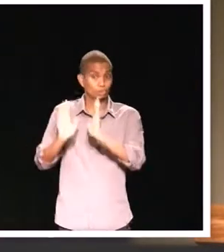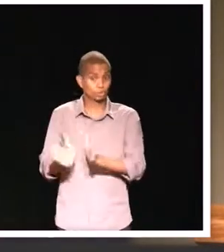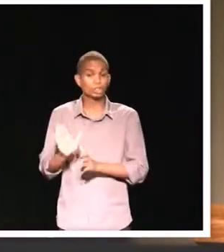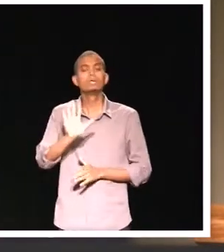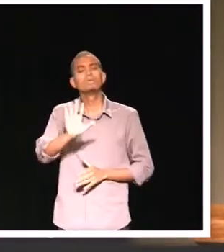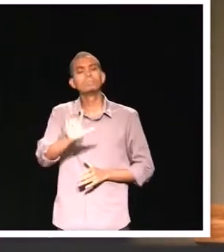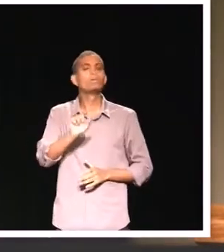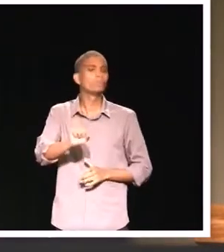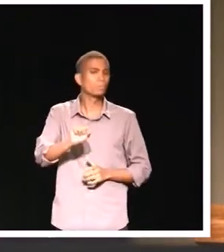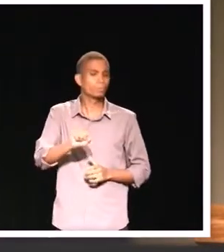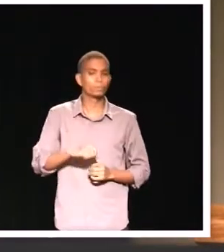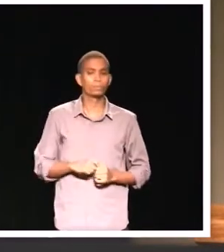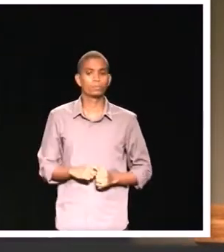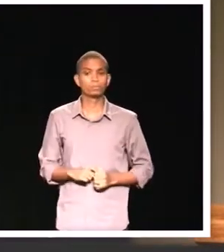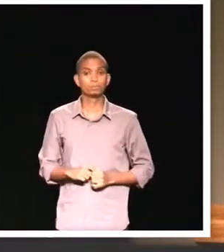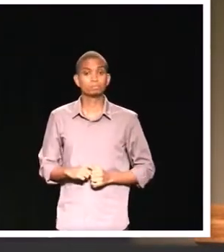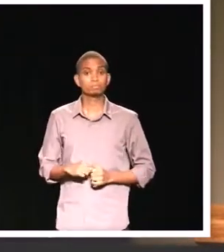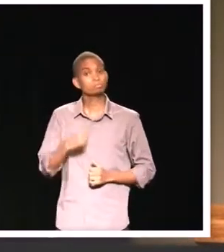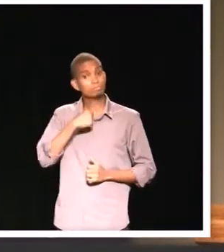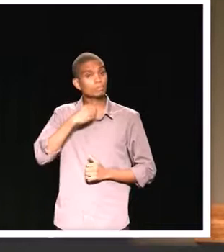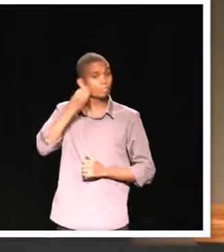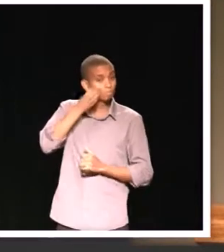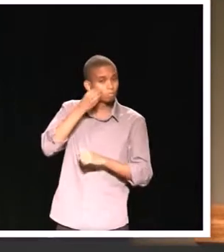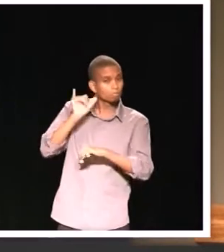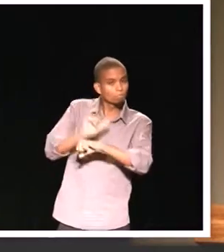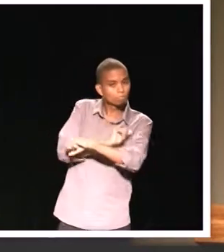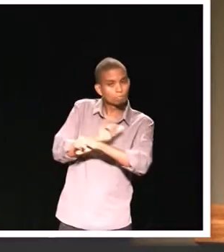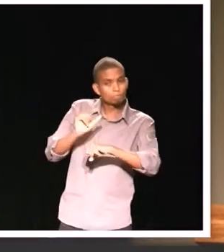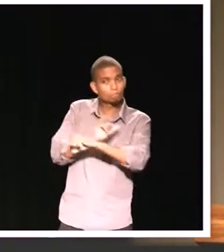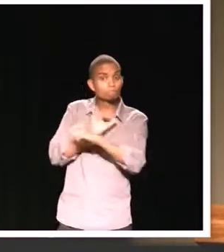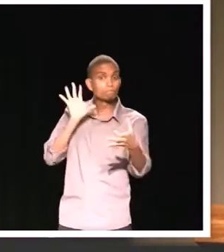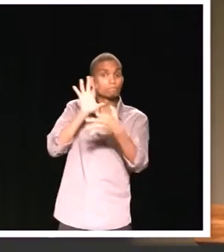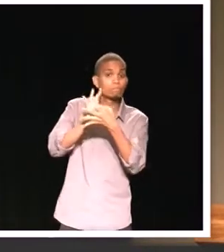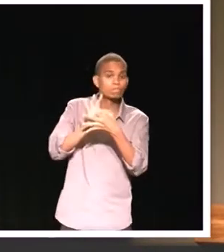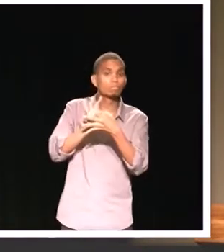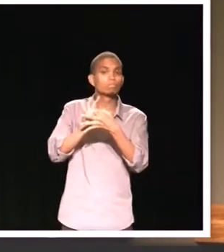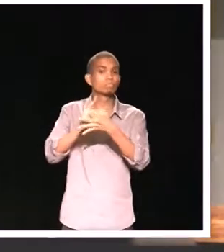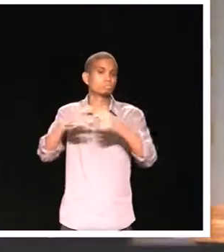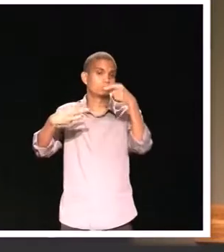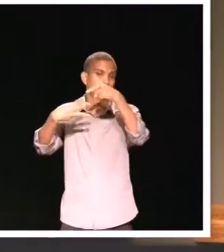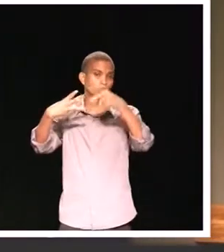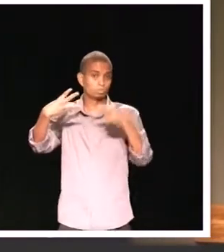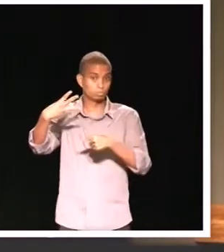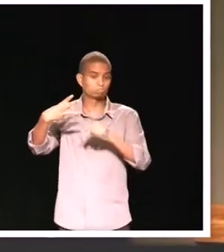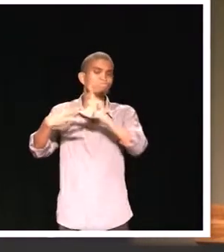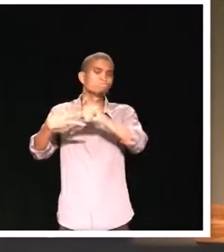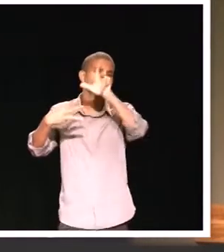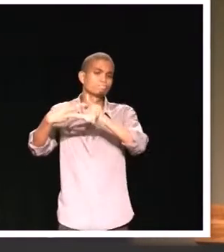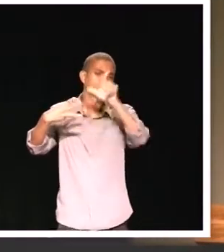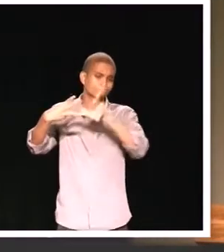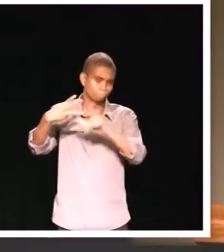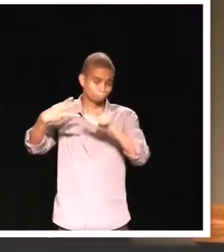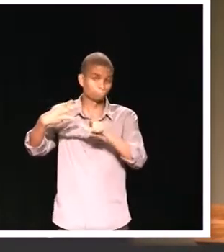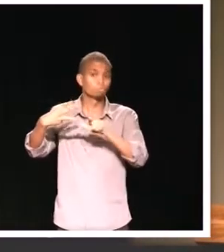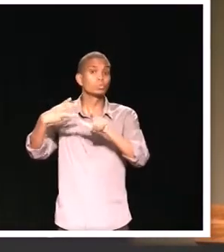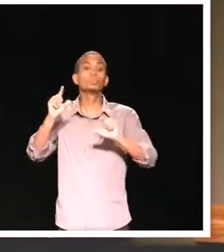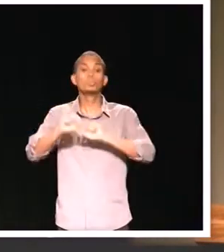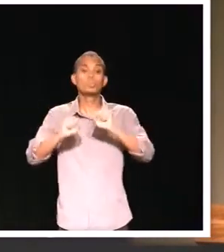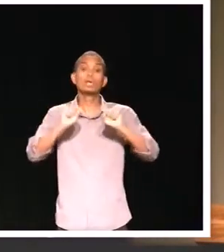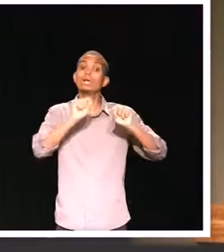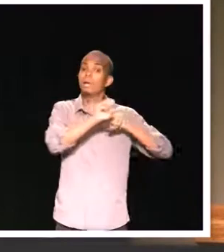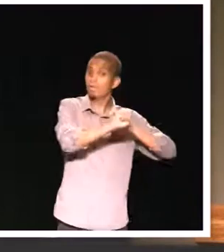então, eu vou tentar relacionar três coisas que são muito diversas: a educação